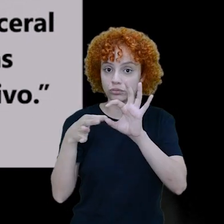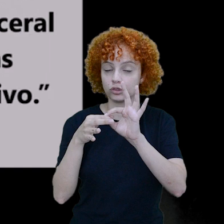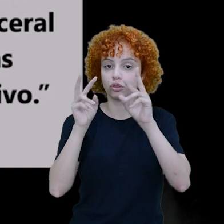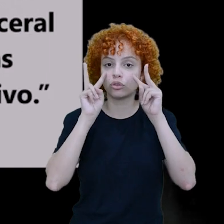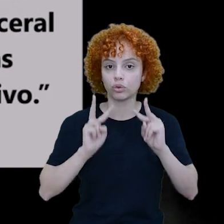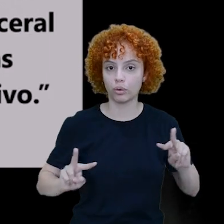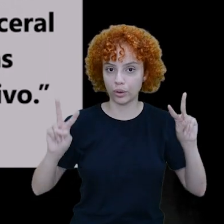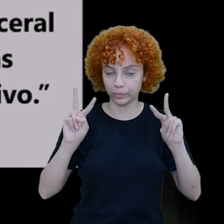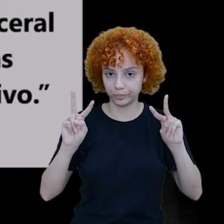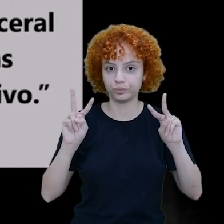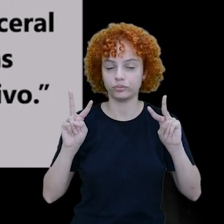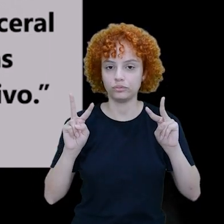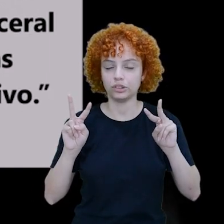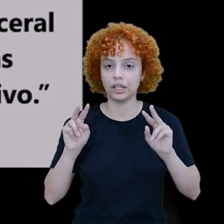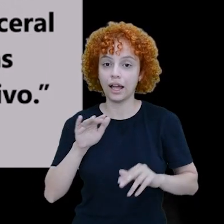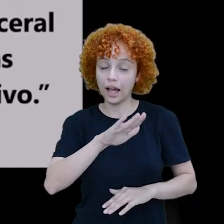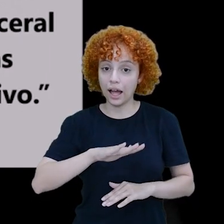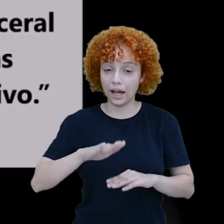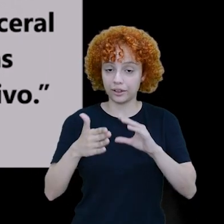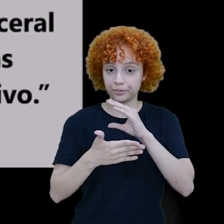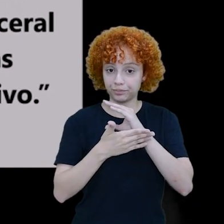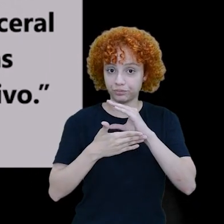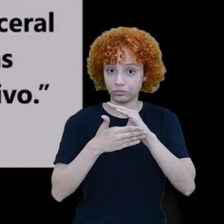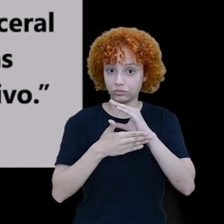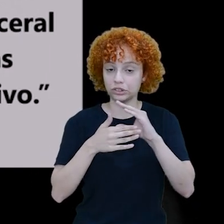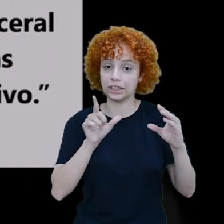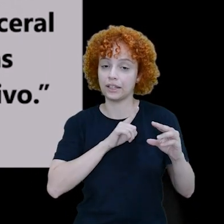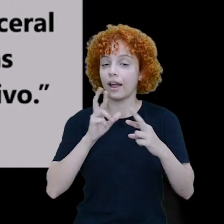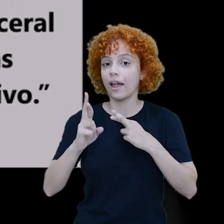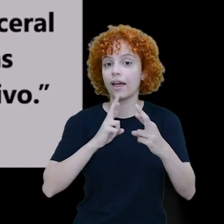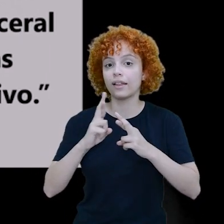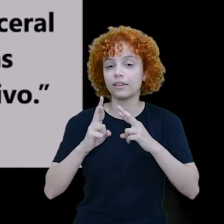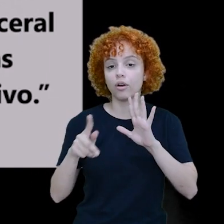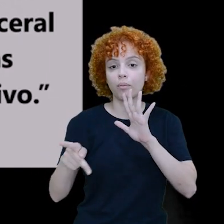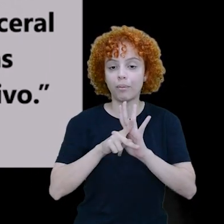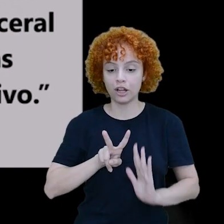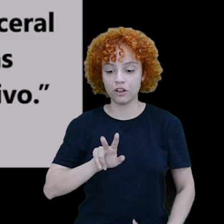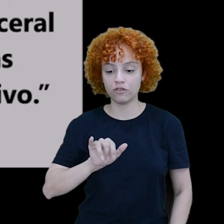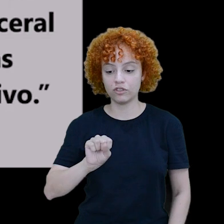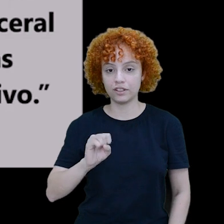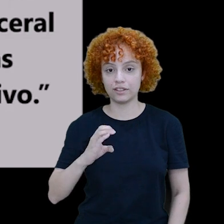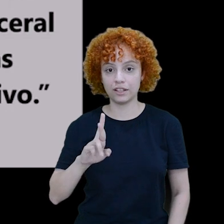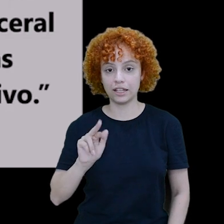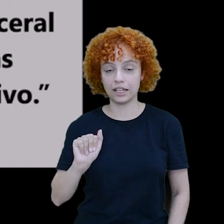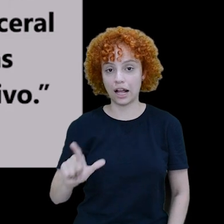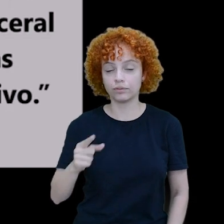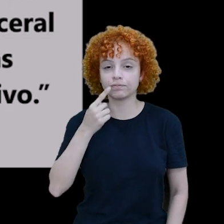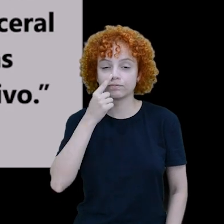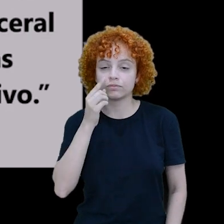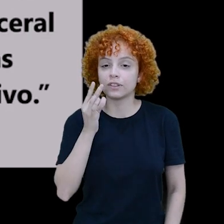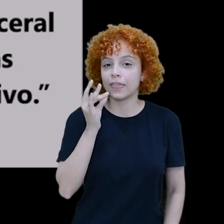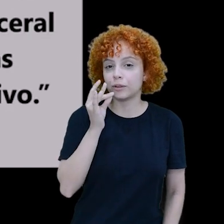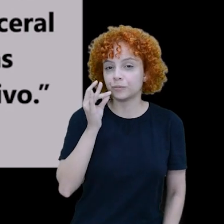que se coordenam com impulsos visuais. A parte anterior está relacionada com a atividade